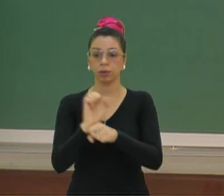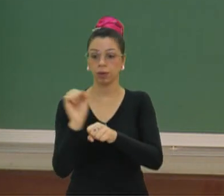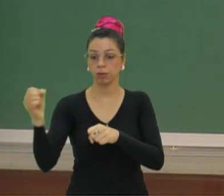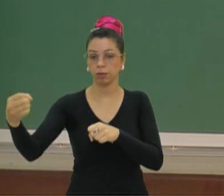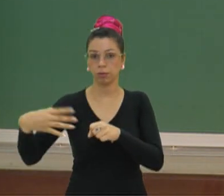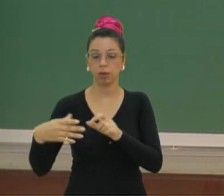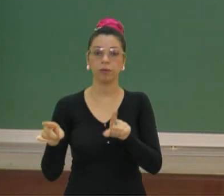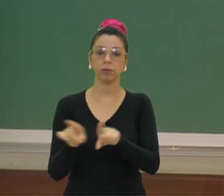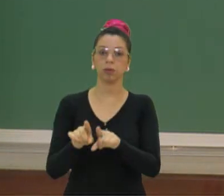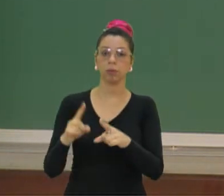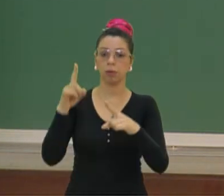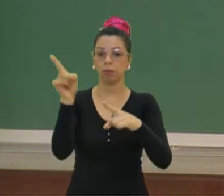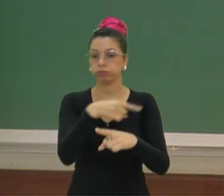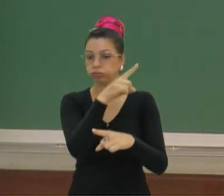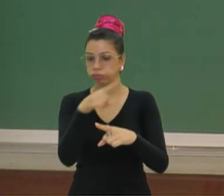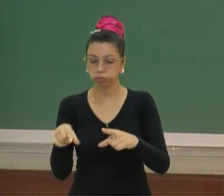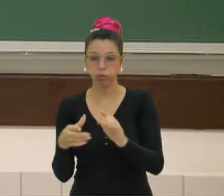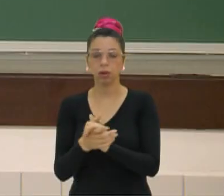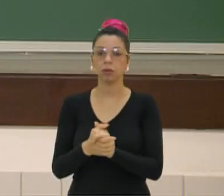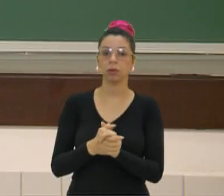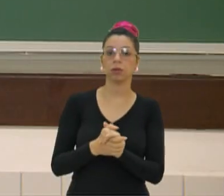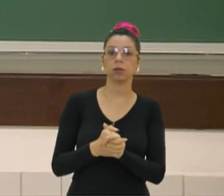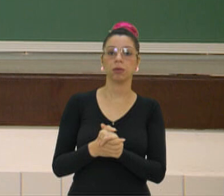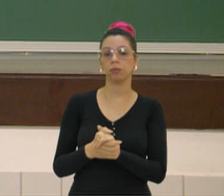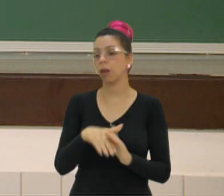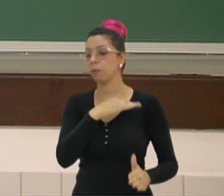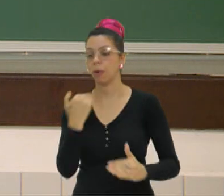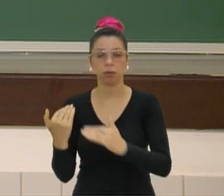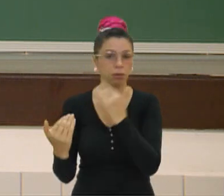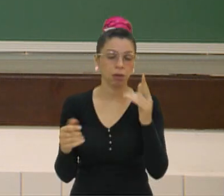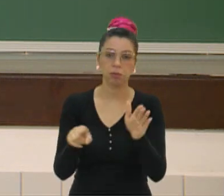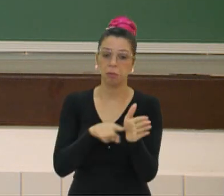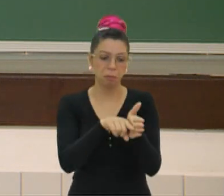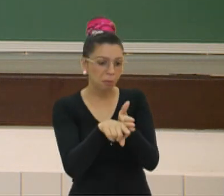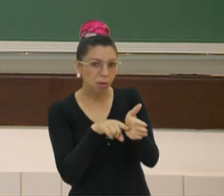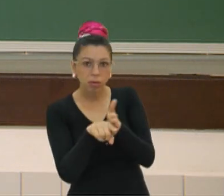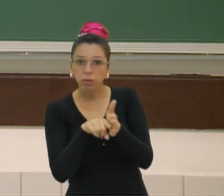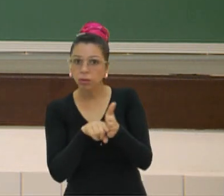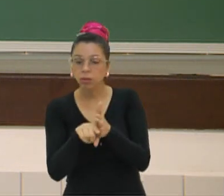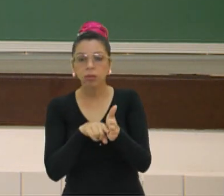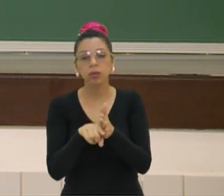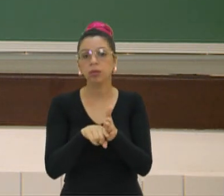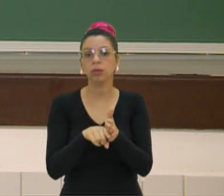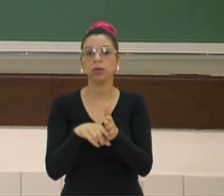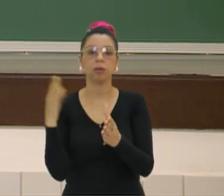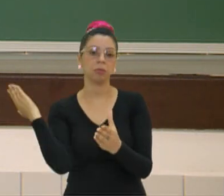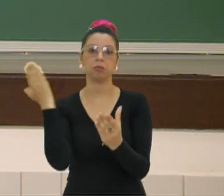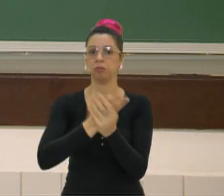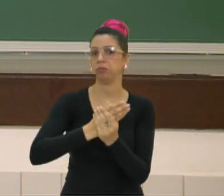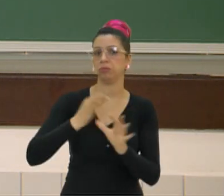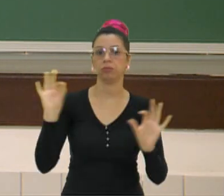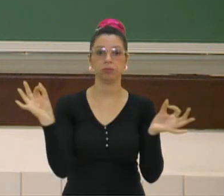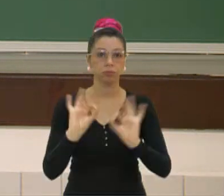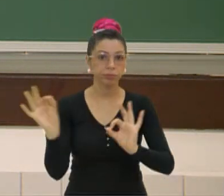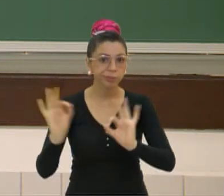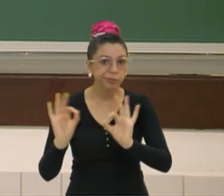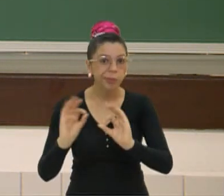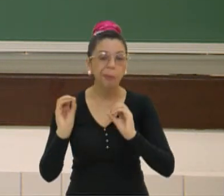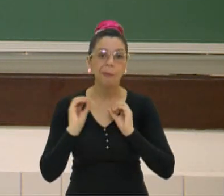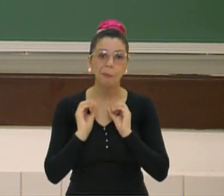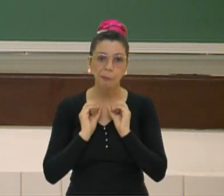punido pela censura, pelas perseguições, não há nenhuma investigação judicial, ele não responde a nenhum processo, nem